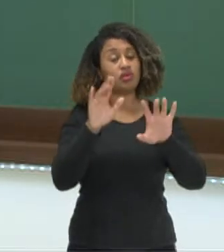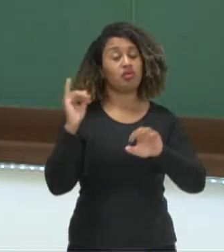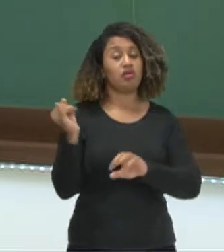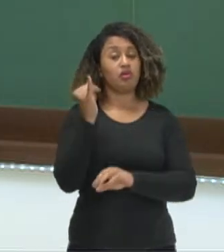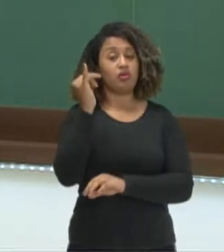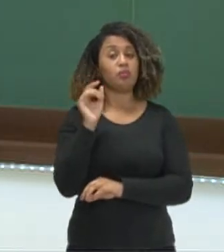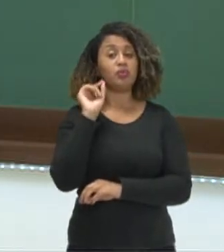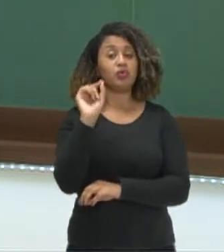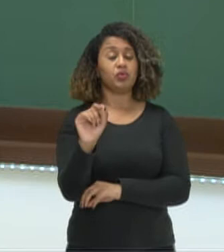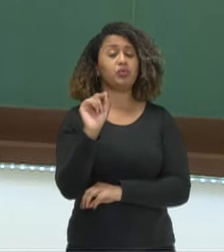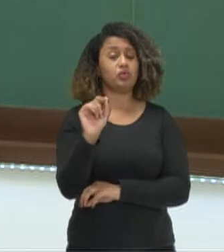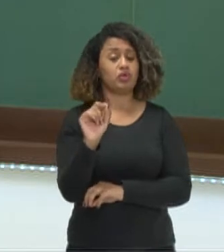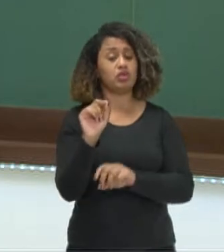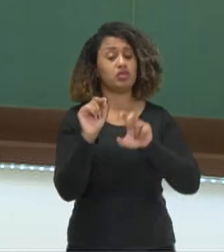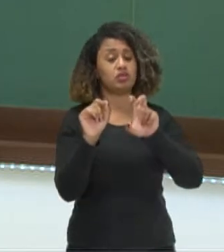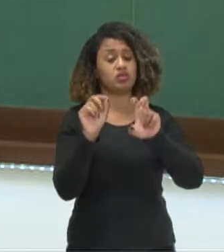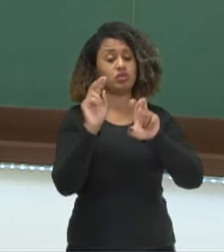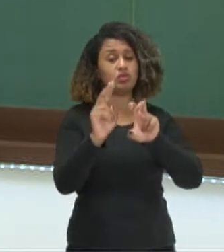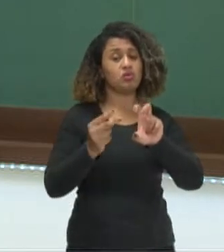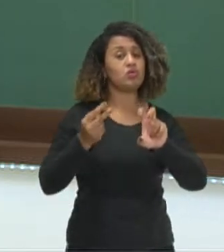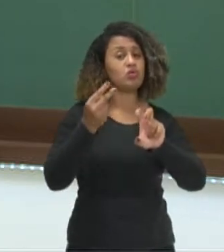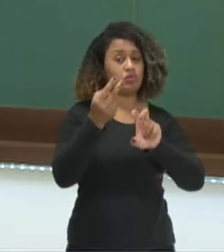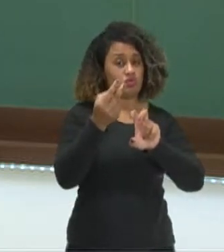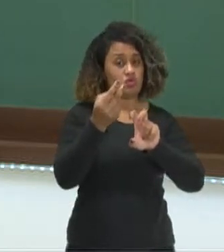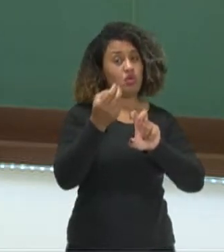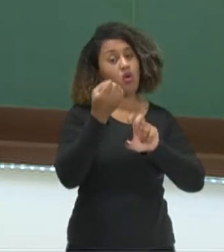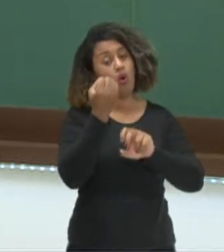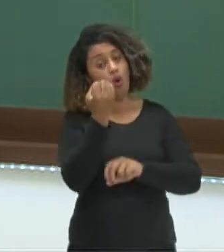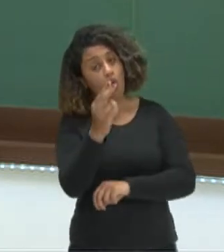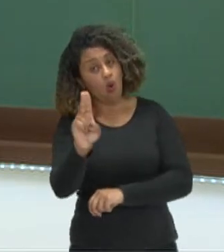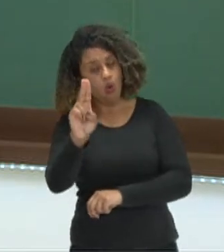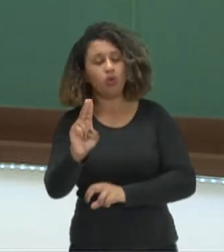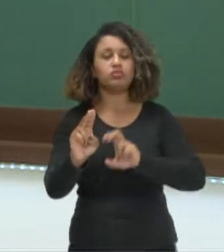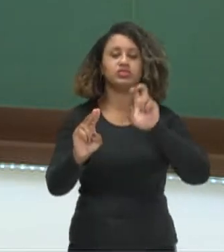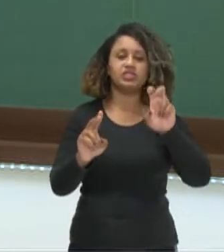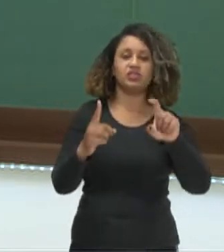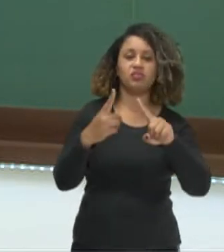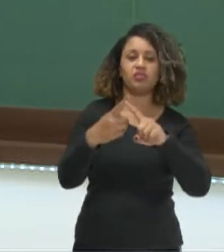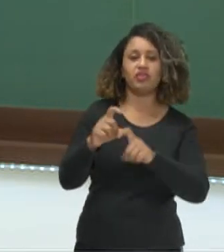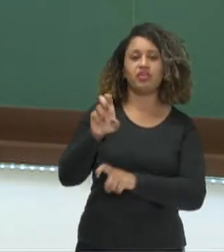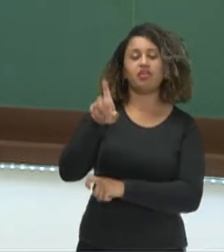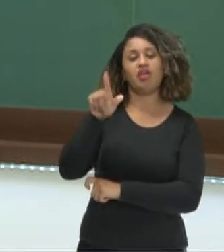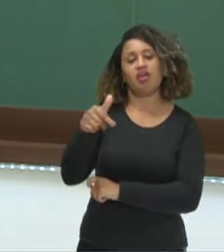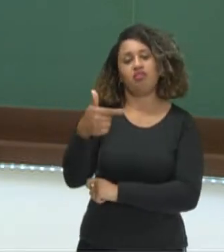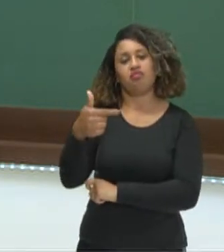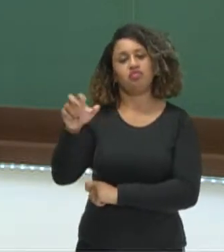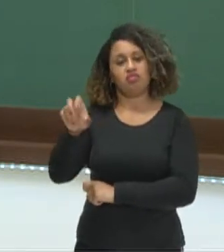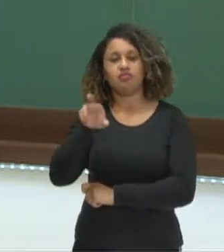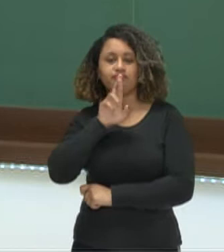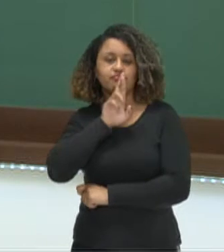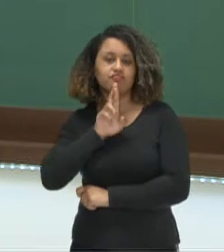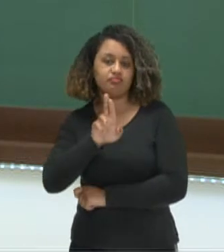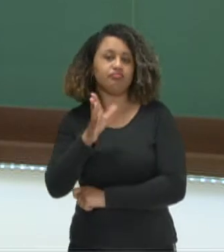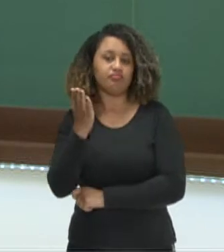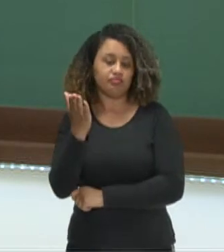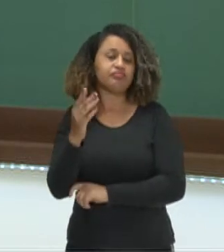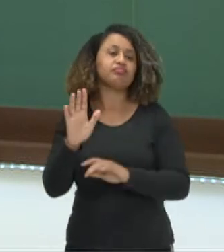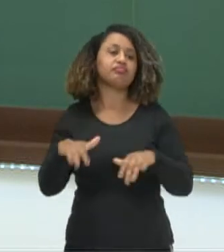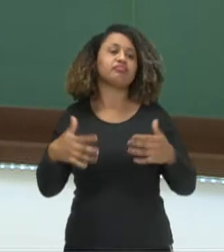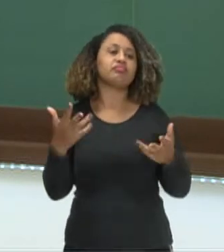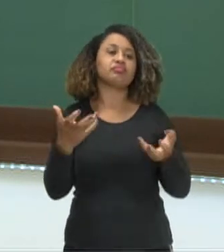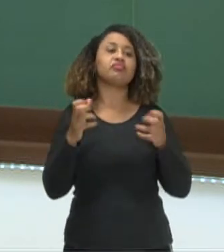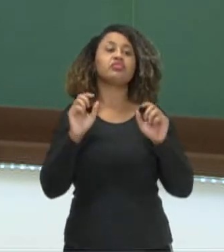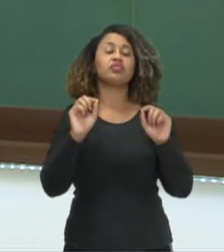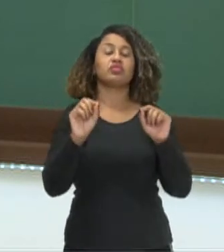querido aluno, que 5 ao quadrado, ou 5 vezes 5, é igual a 25. Então, olha só,